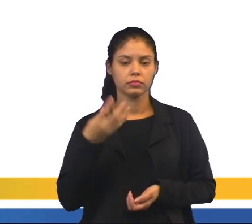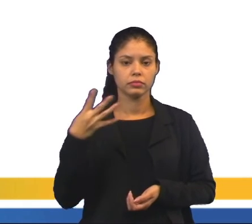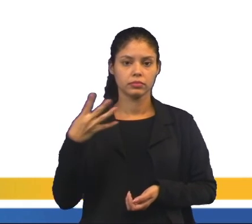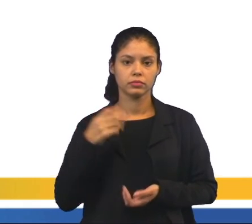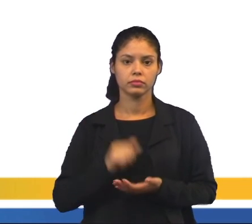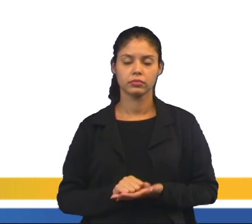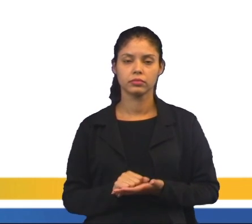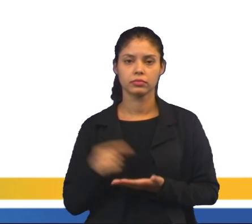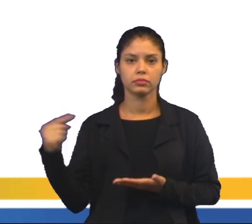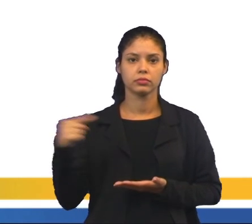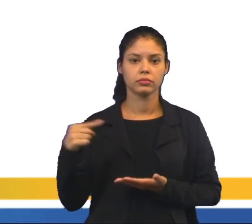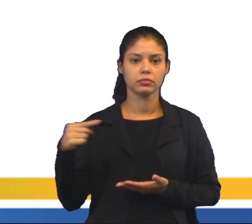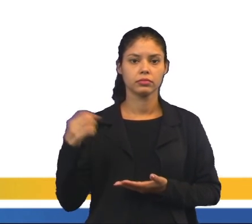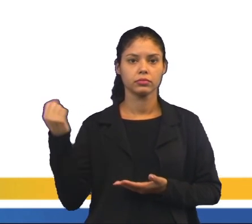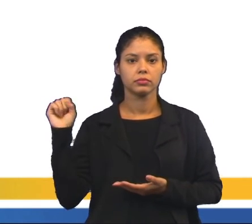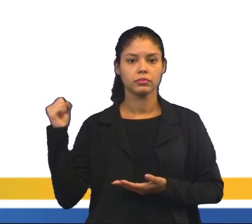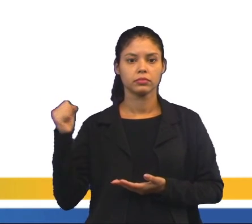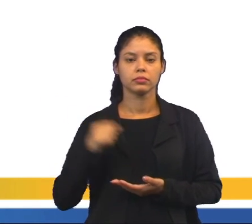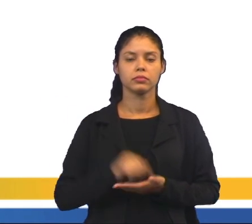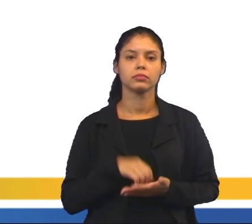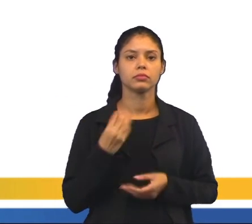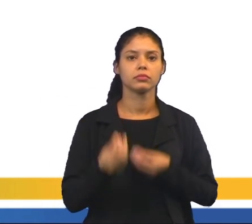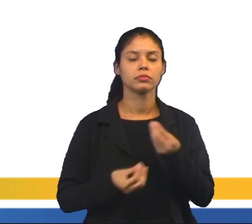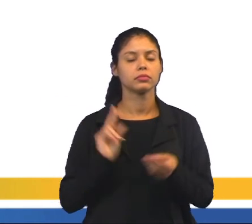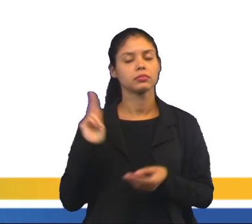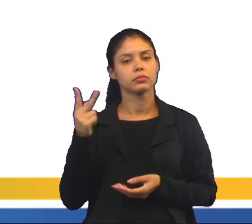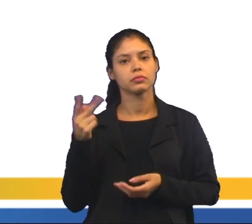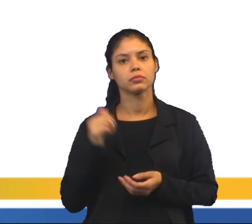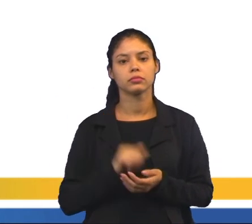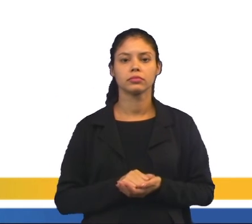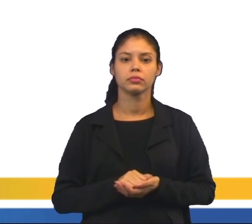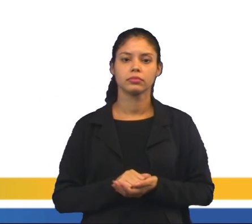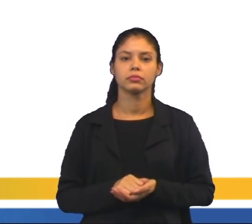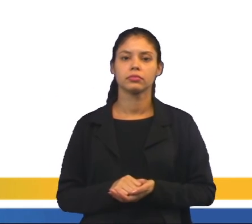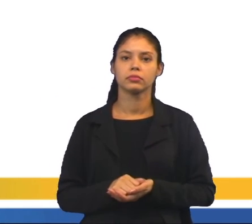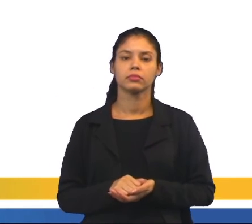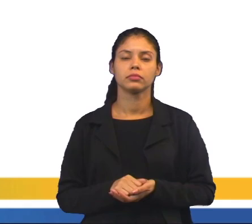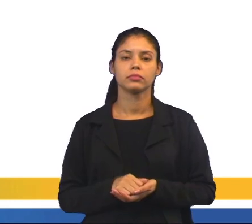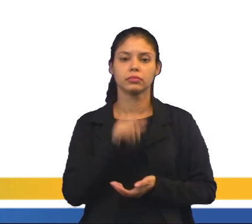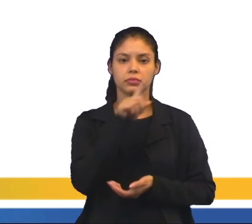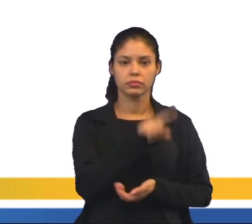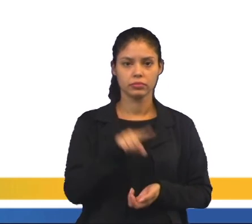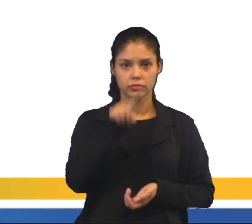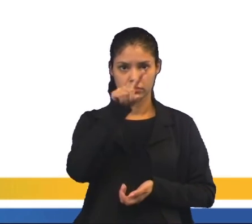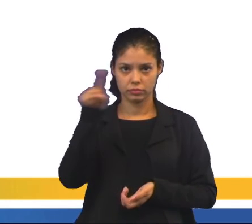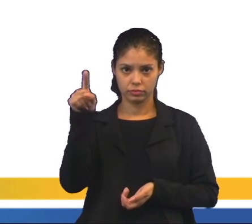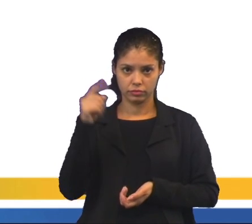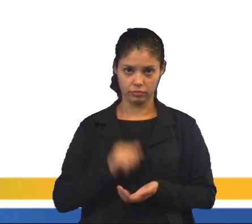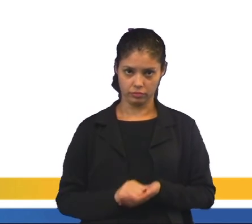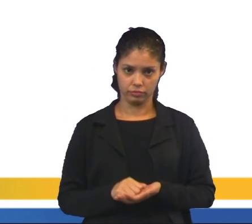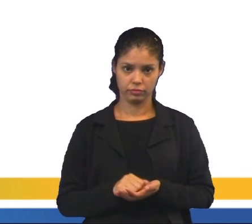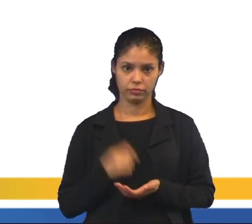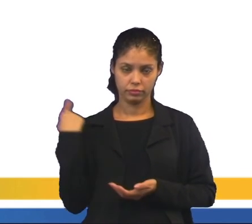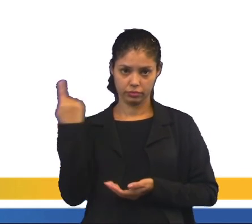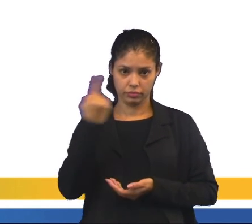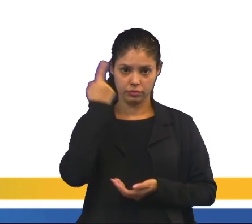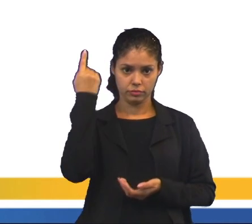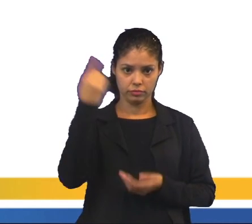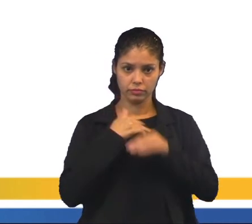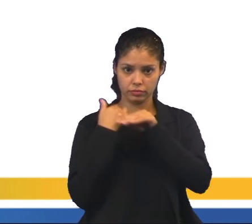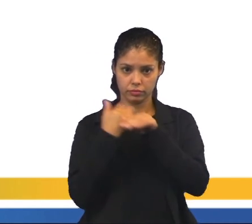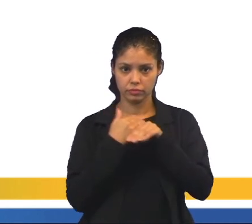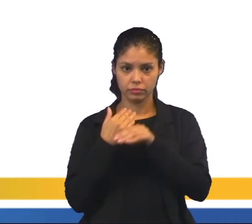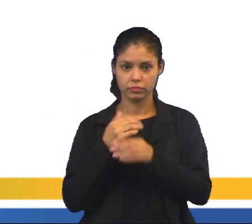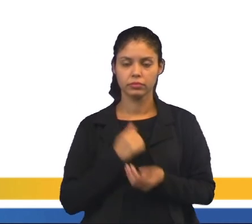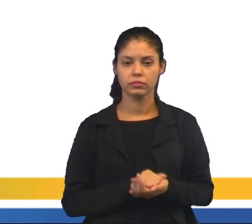a 64. Ou seja, como o meu H é quadrado, eu vou tornar ele uma raiz quadrada. Então, a altura é igual